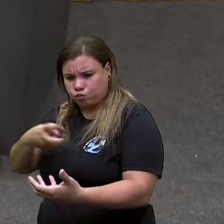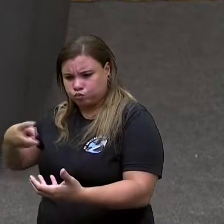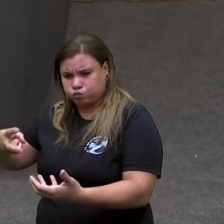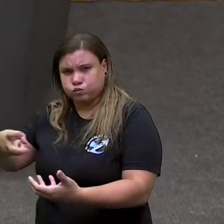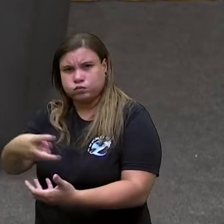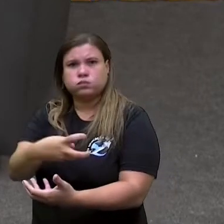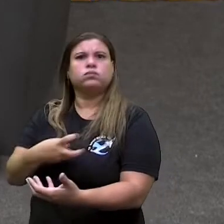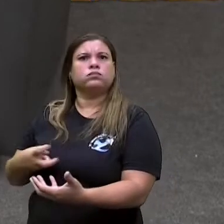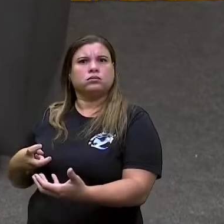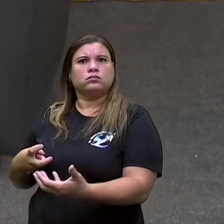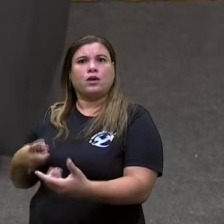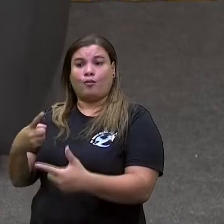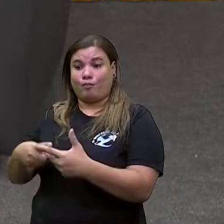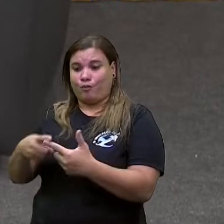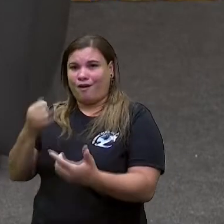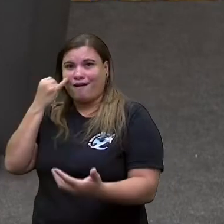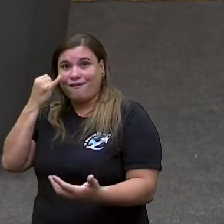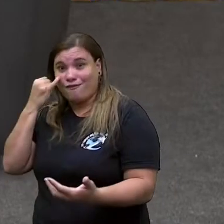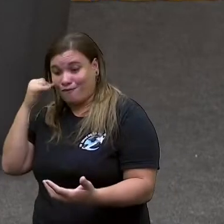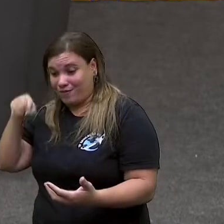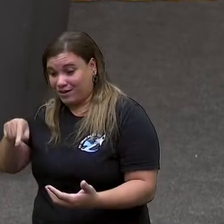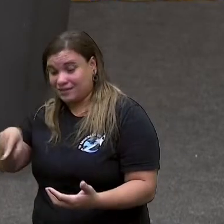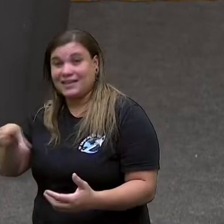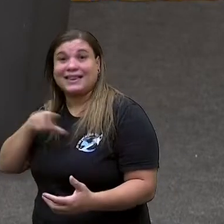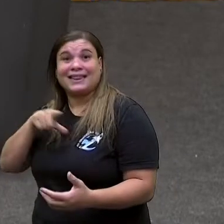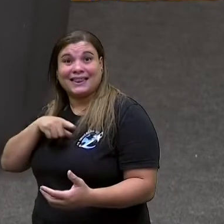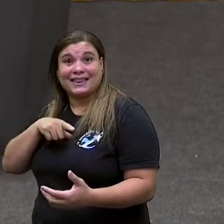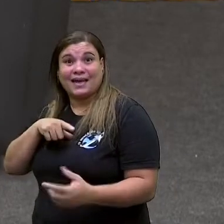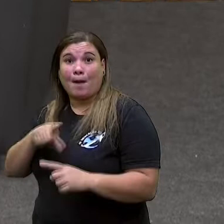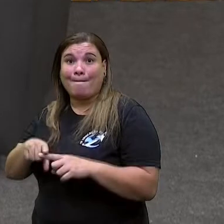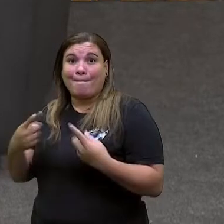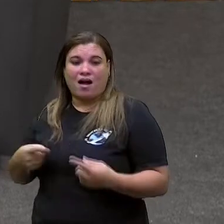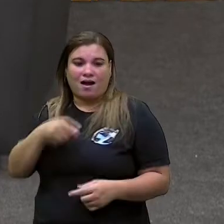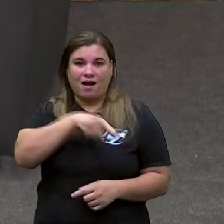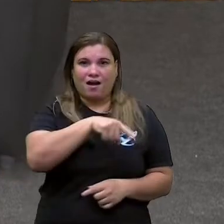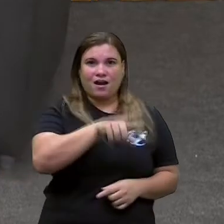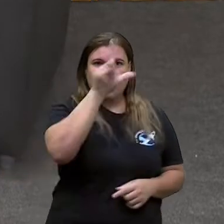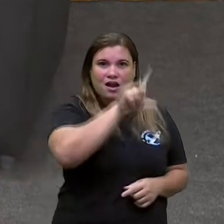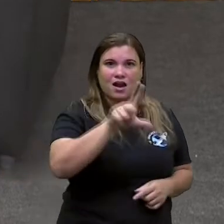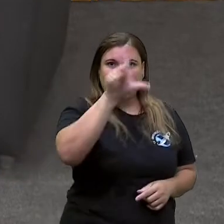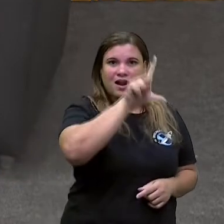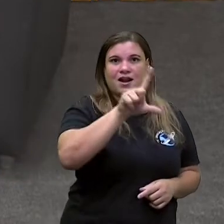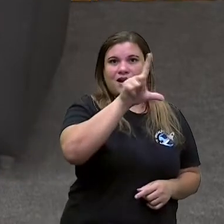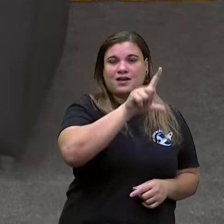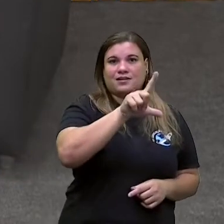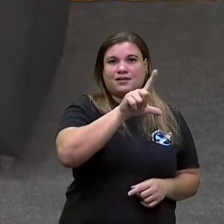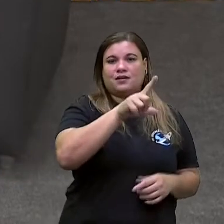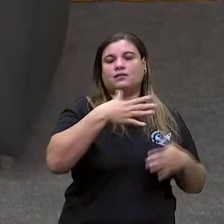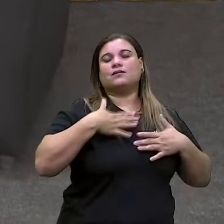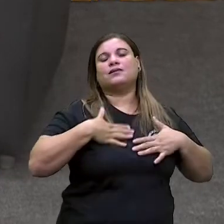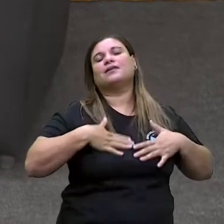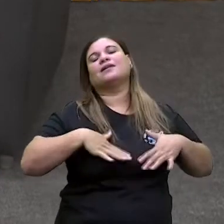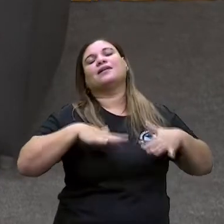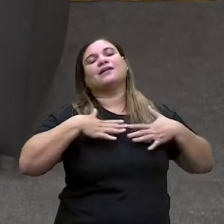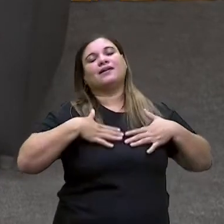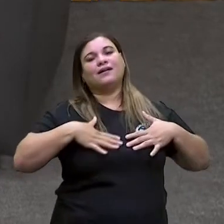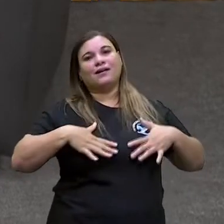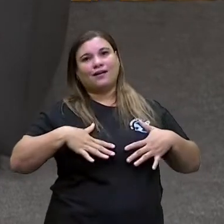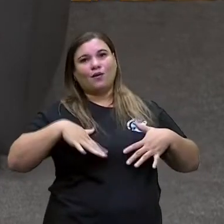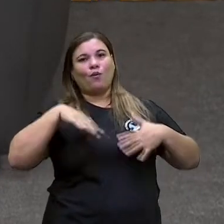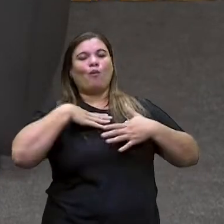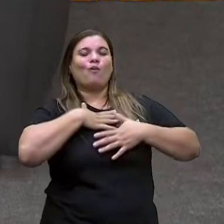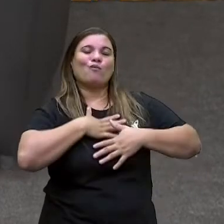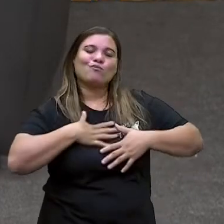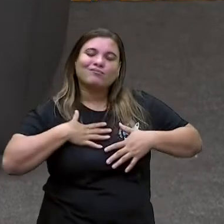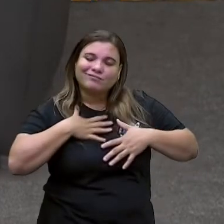nesse estado de flow é muito importante. O estado de flow é um estado de fluxo. O fluxo da consciência,